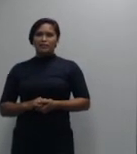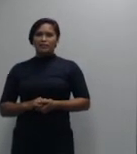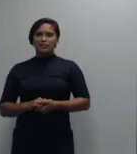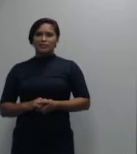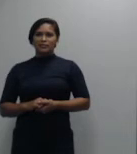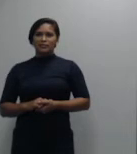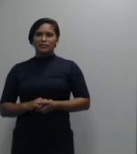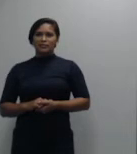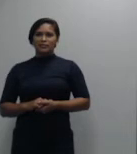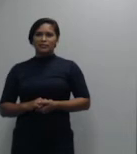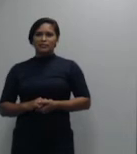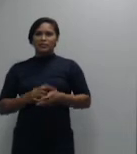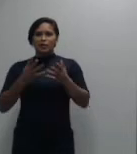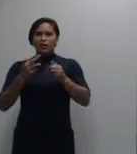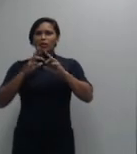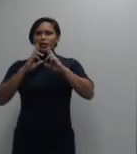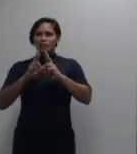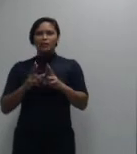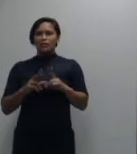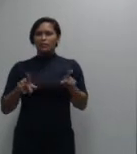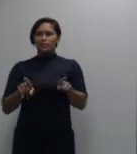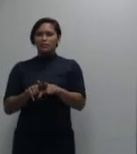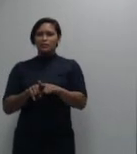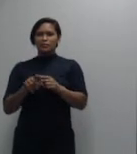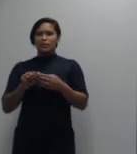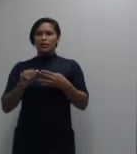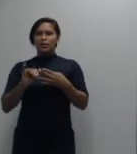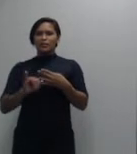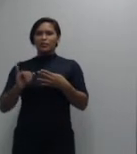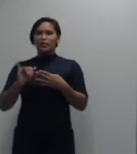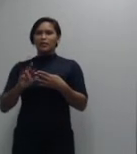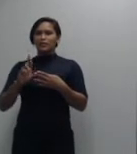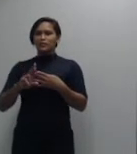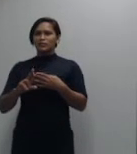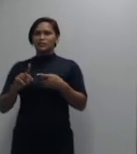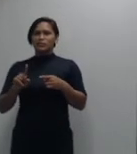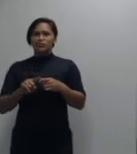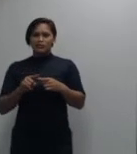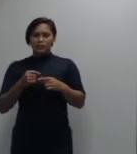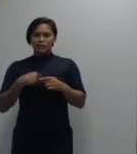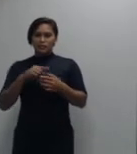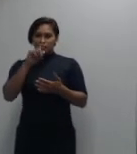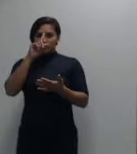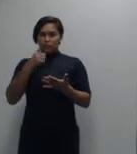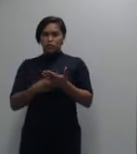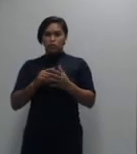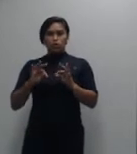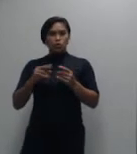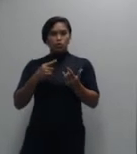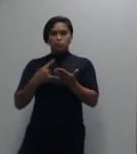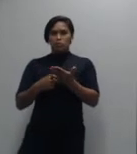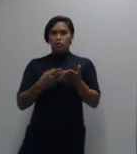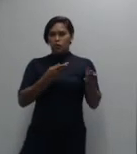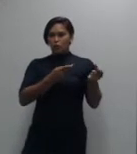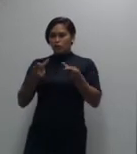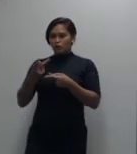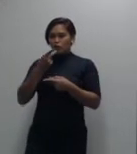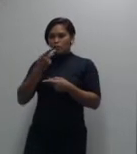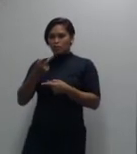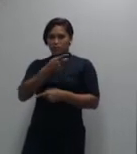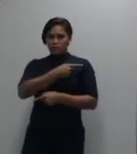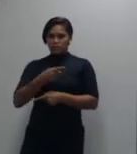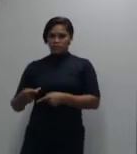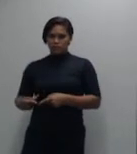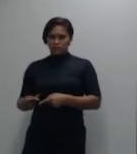vou proclamar o resultado agravo interno improvido decisão unânime devolvo a palavra eminente